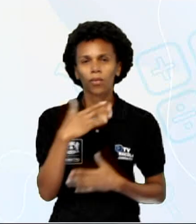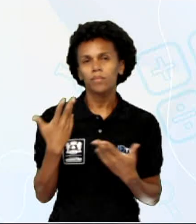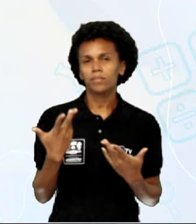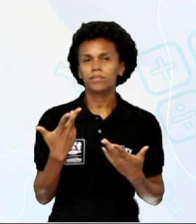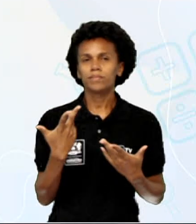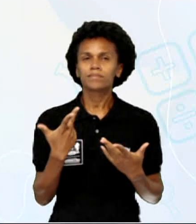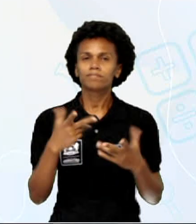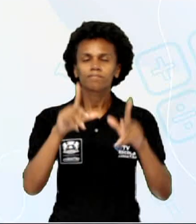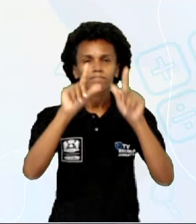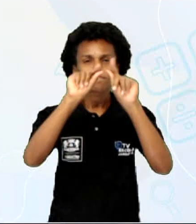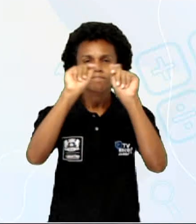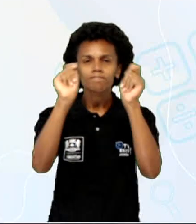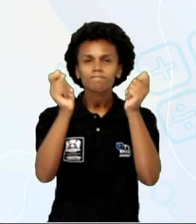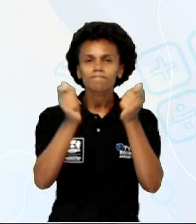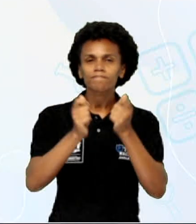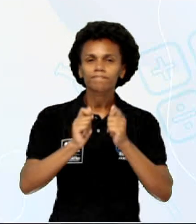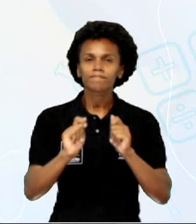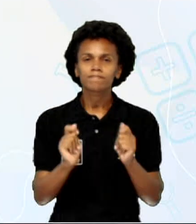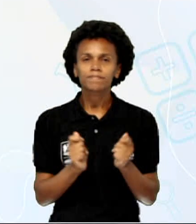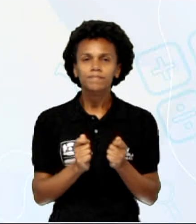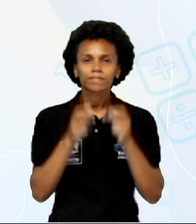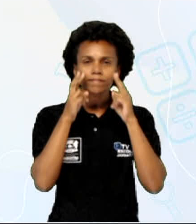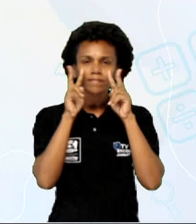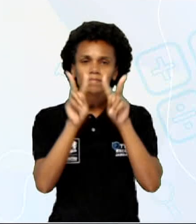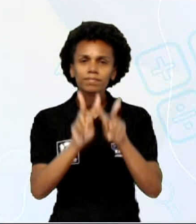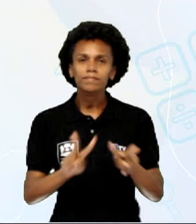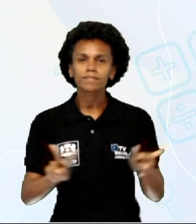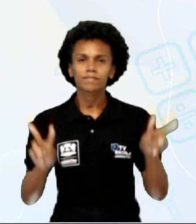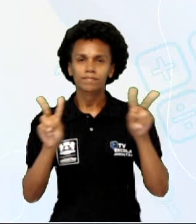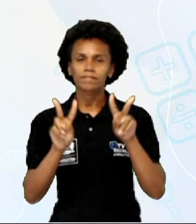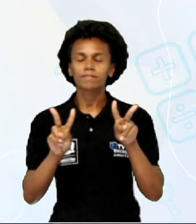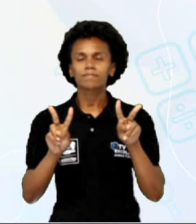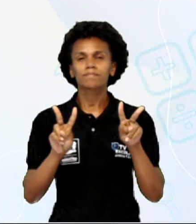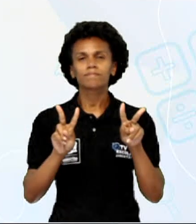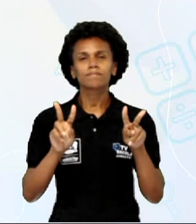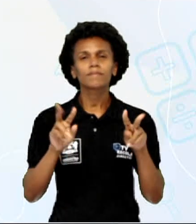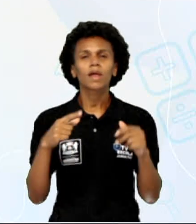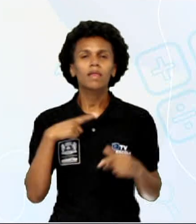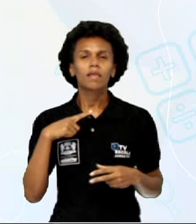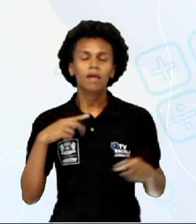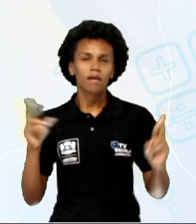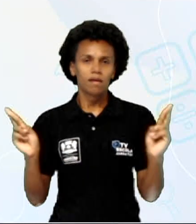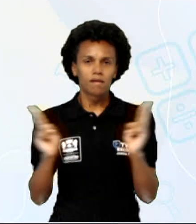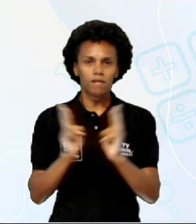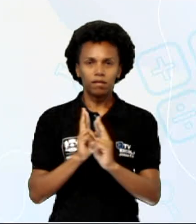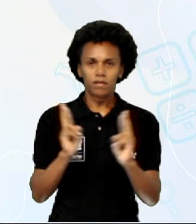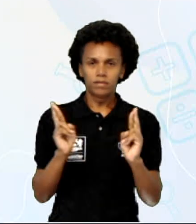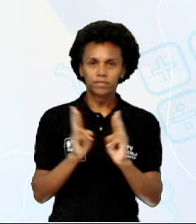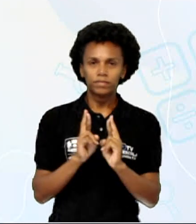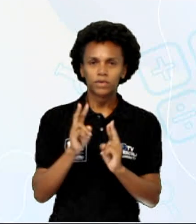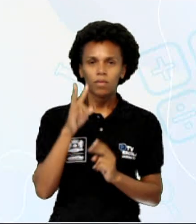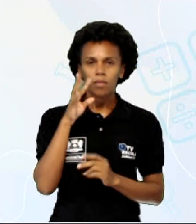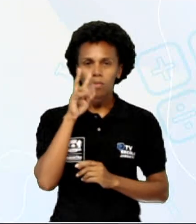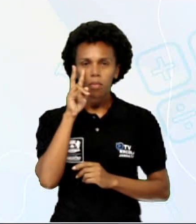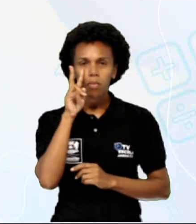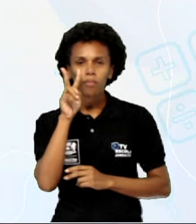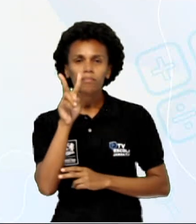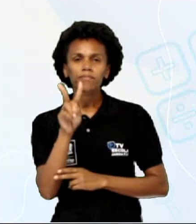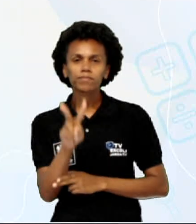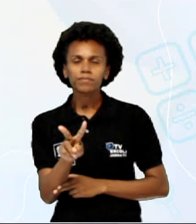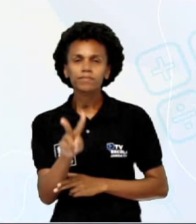visual está relacionado ao ato de visualizar. É aquilo que a gente pode ver, ou seja, a